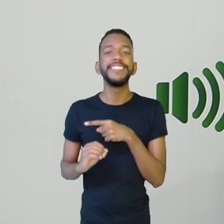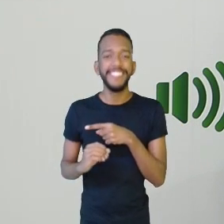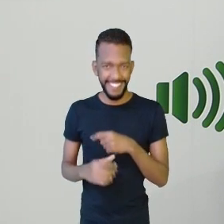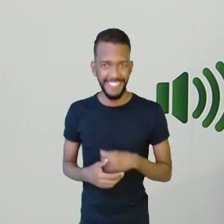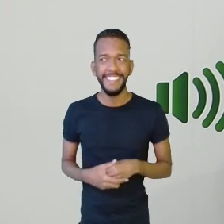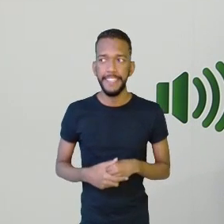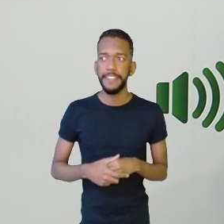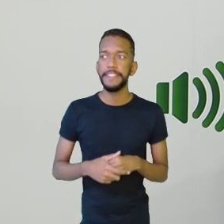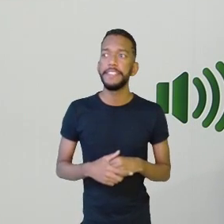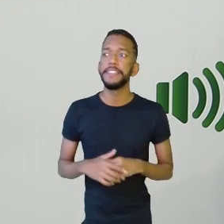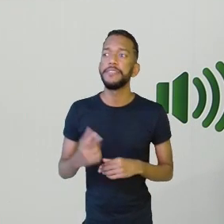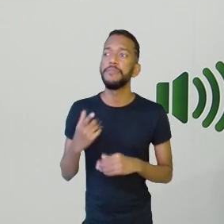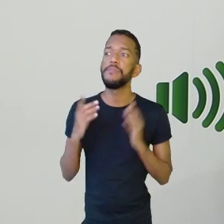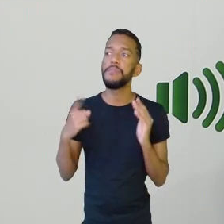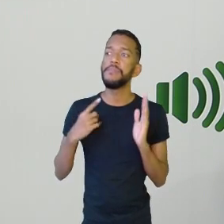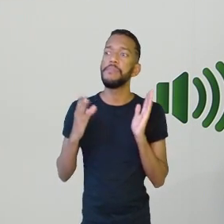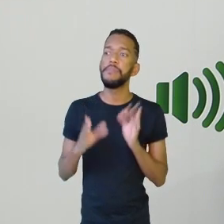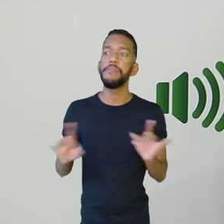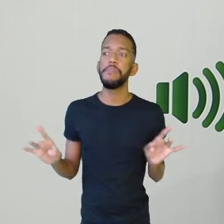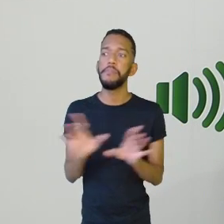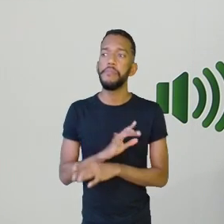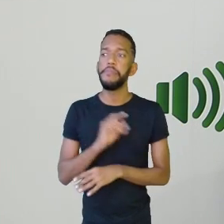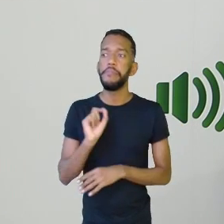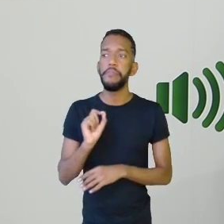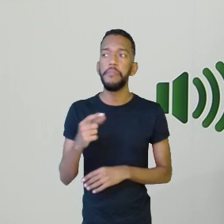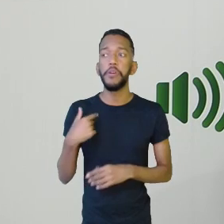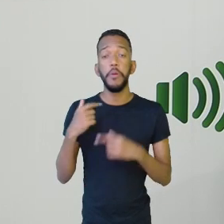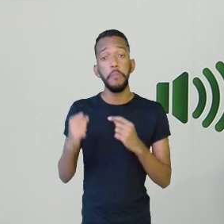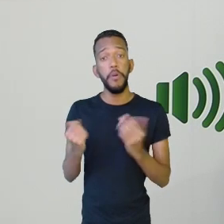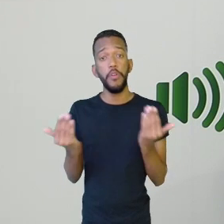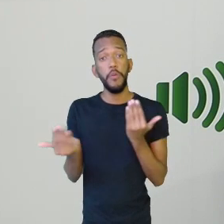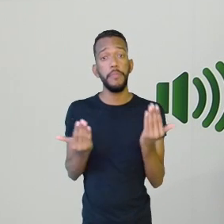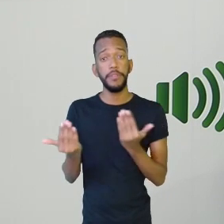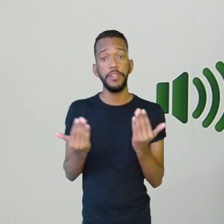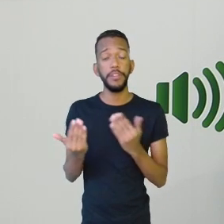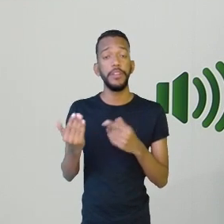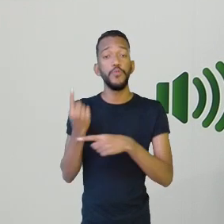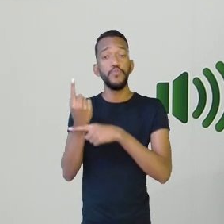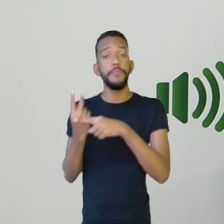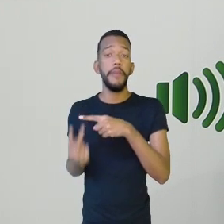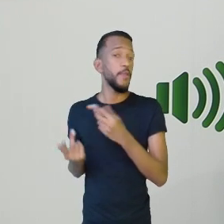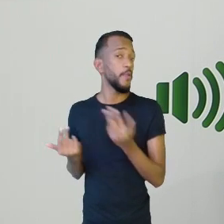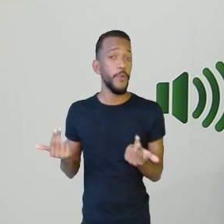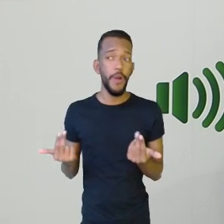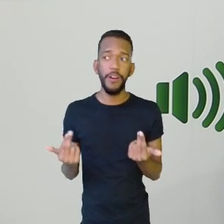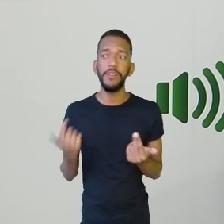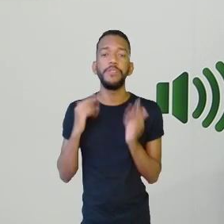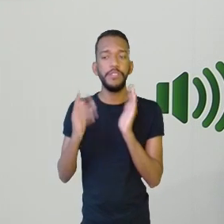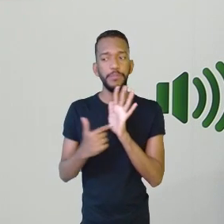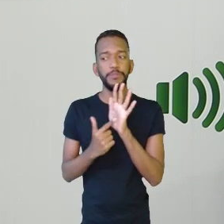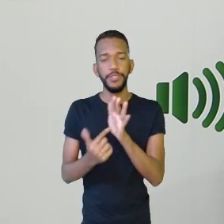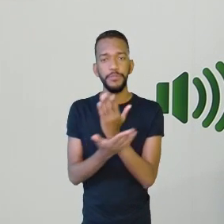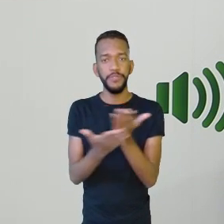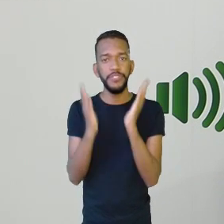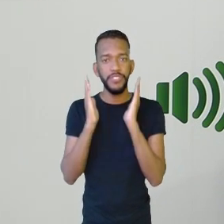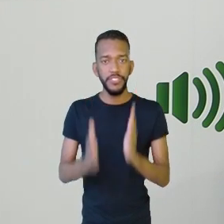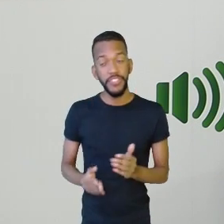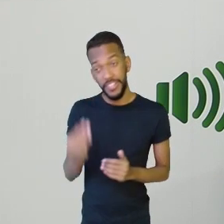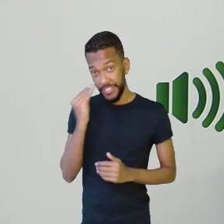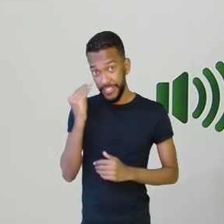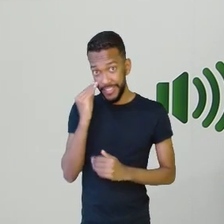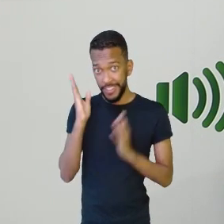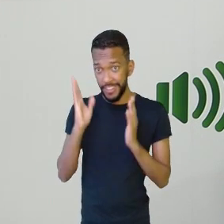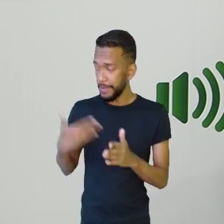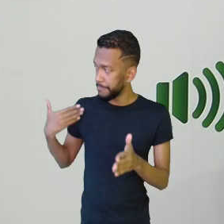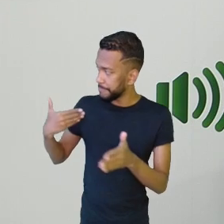fração equivalente, eu poderia dizer o meio. Olha como representa o meio, como eu mostrei aqui para vocês,